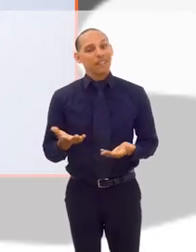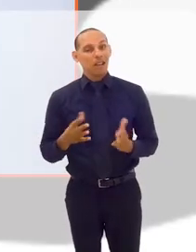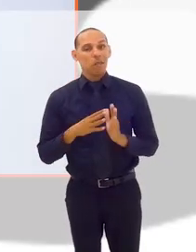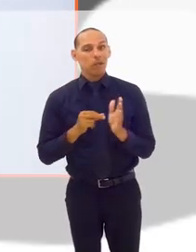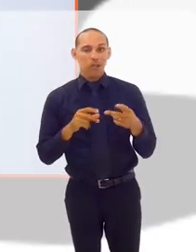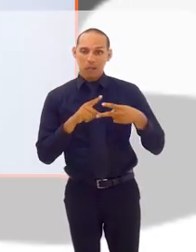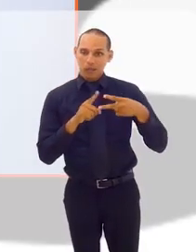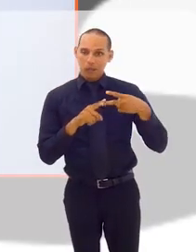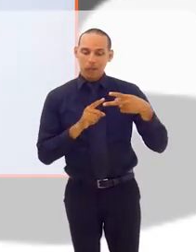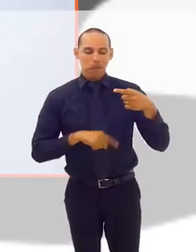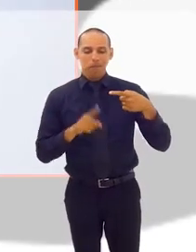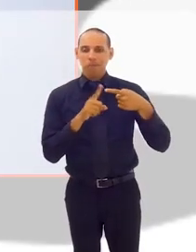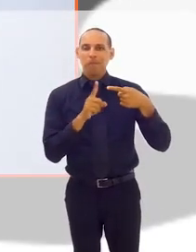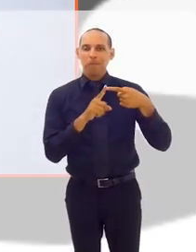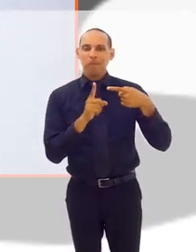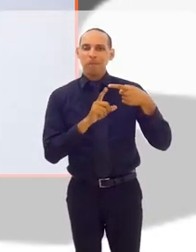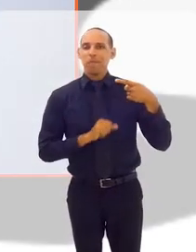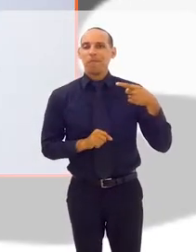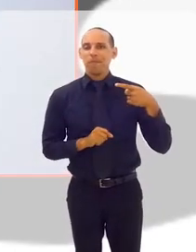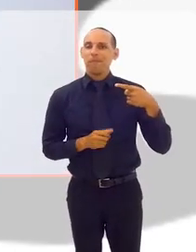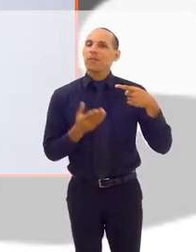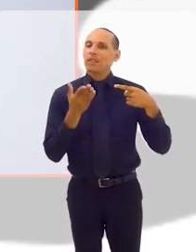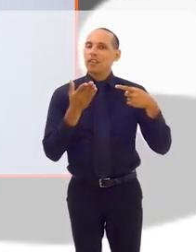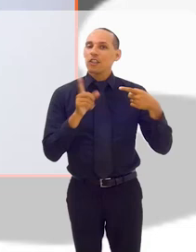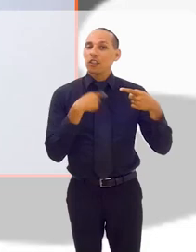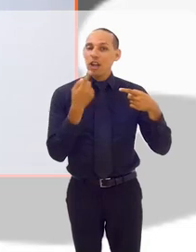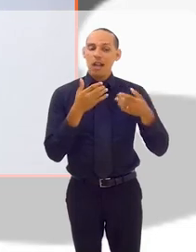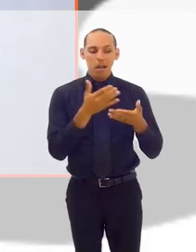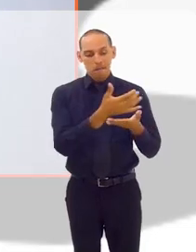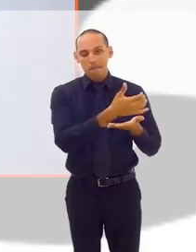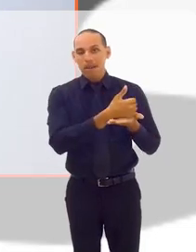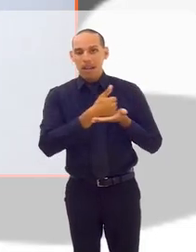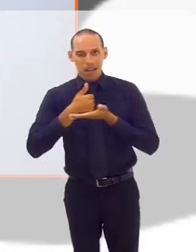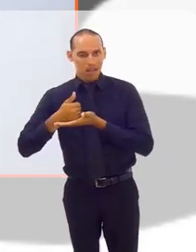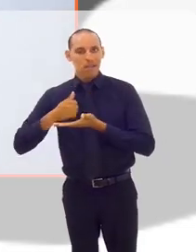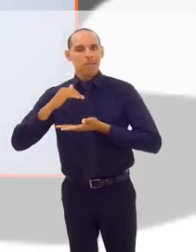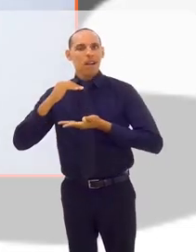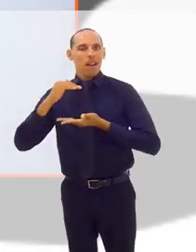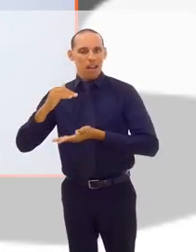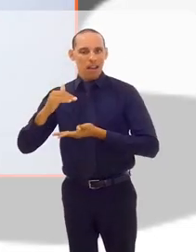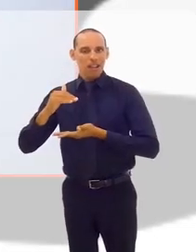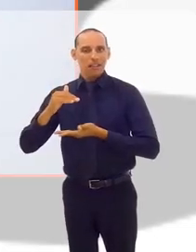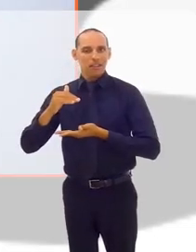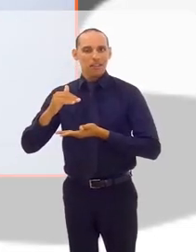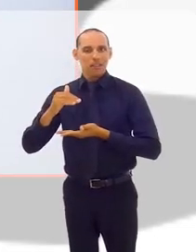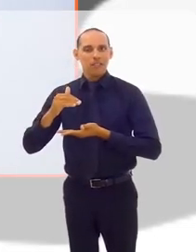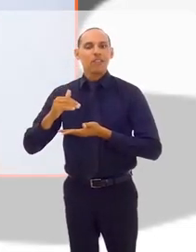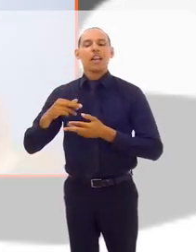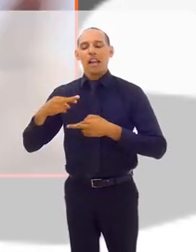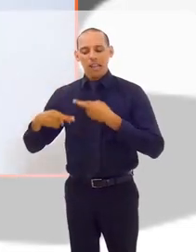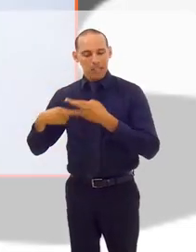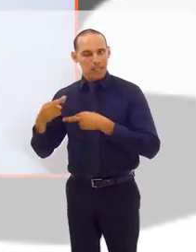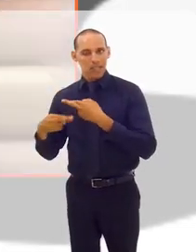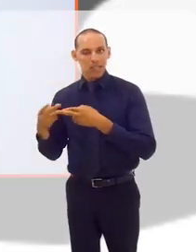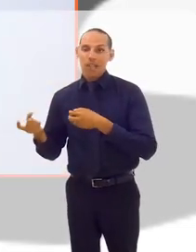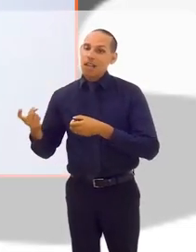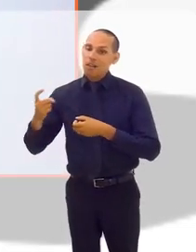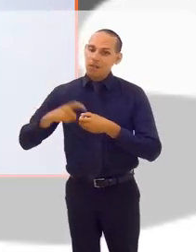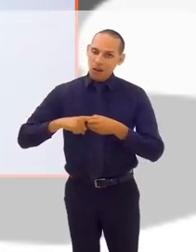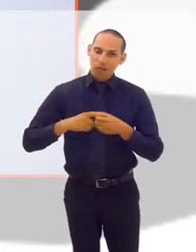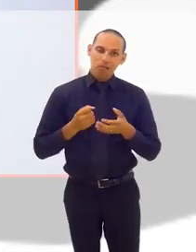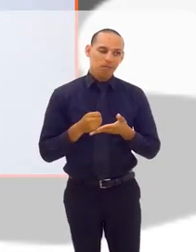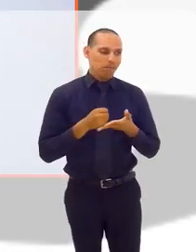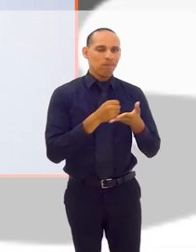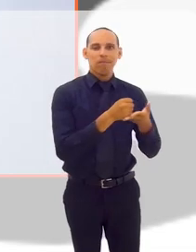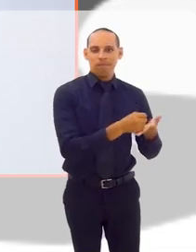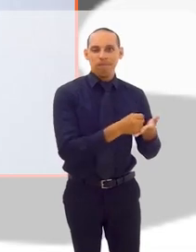tem dois modelos, tá? O primeiro modelo é esse que a gente pega a embalagem, faz o processo de reciclagem e volta de